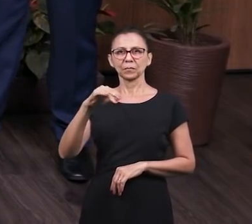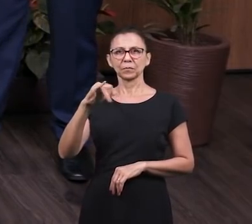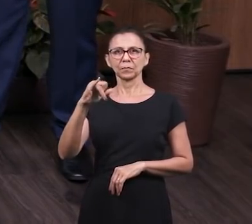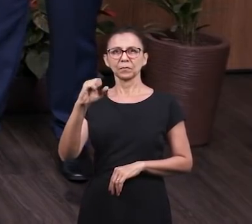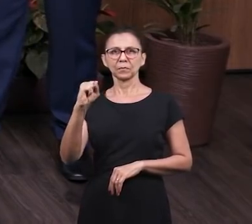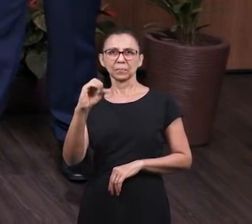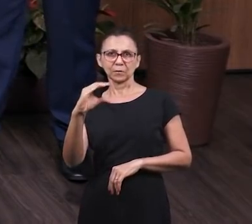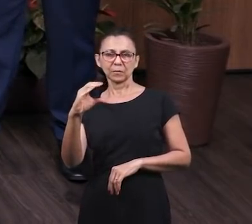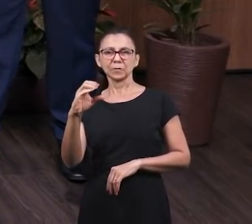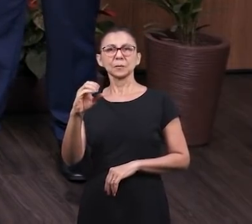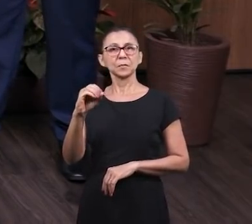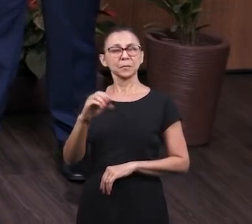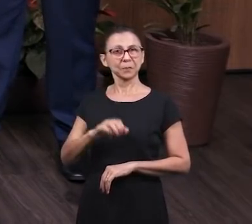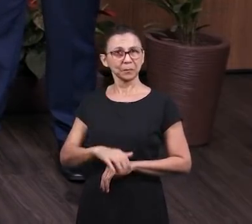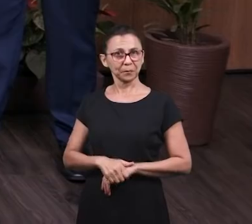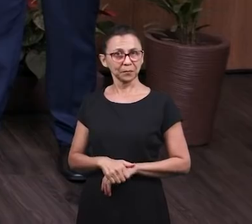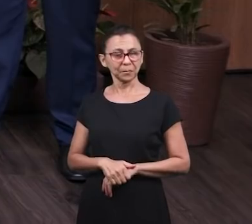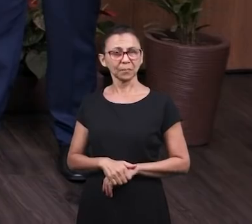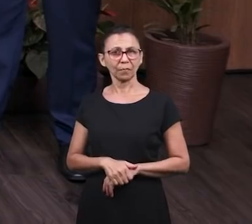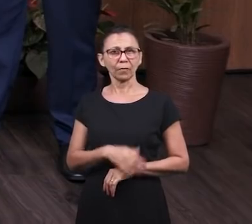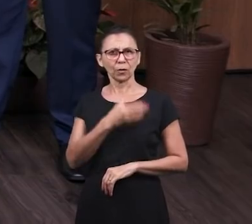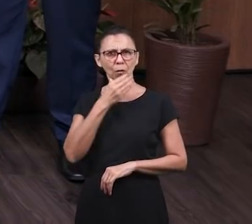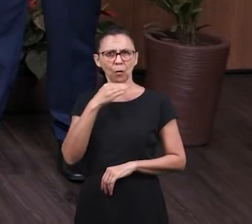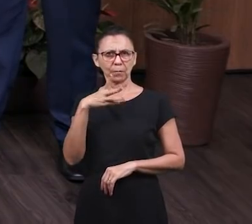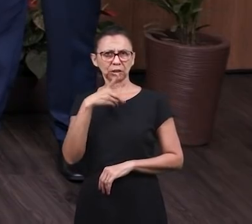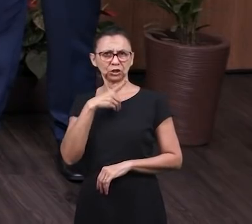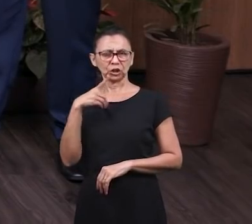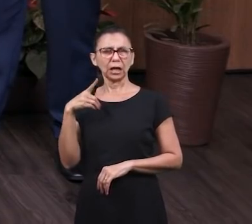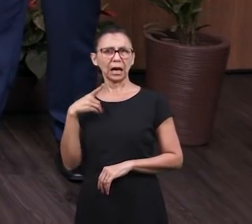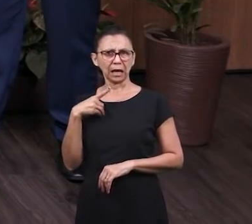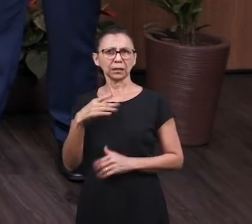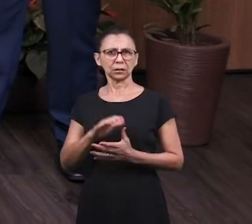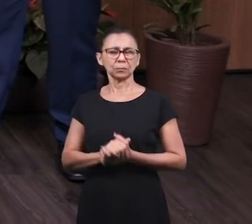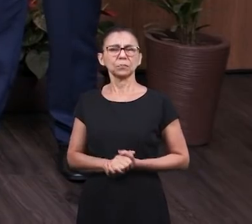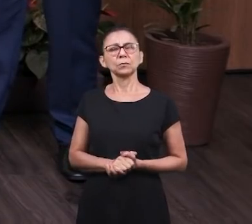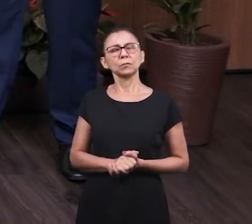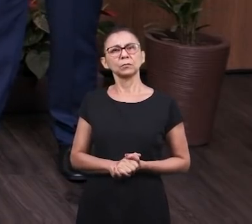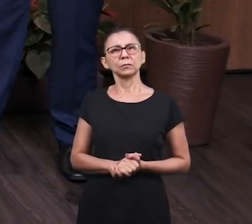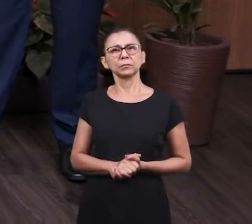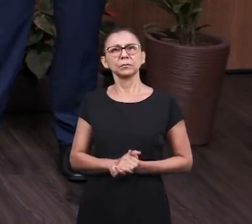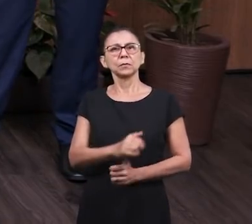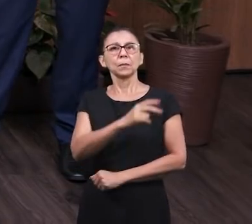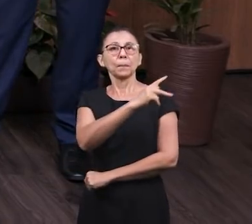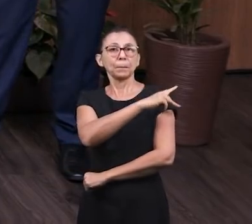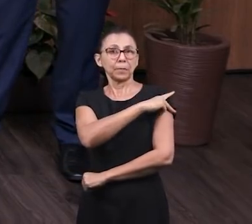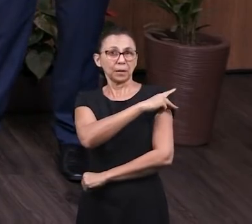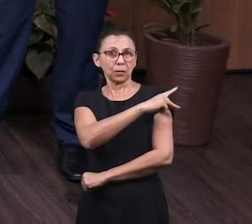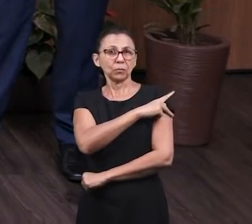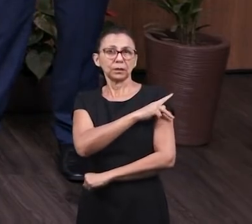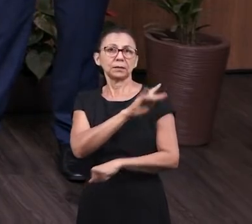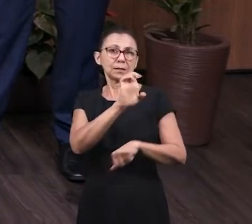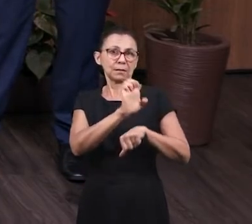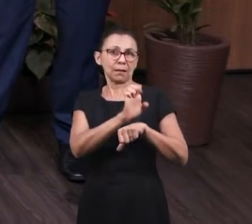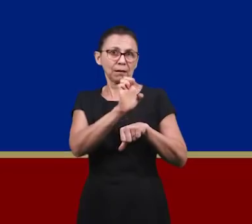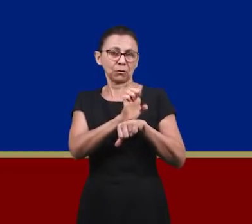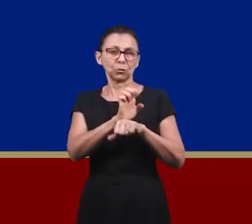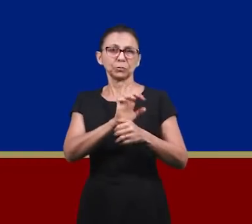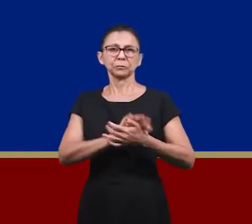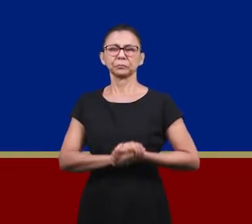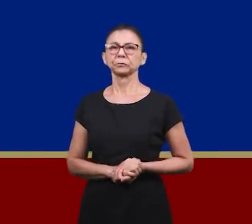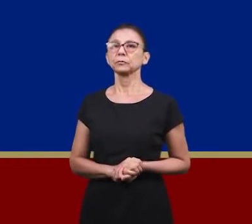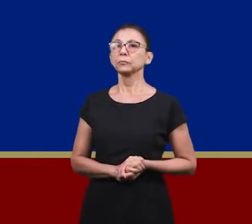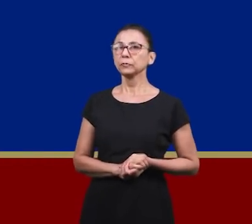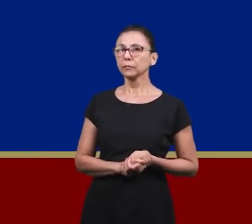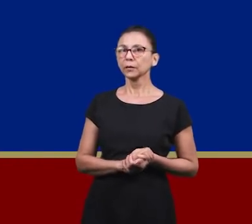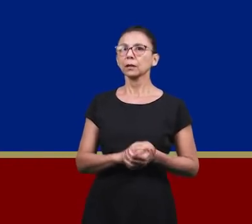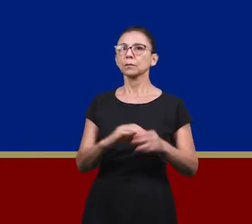Silva Alencar, ele é diácono de Teresina, Piauí. Ele escreveu: o